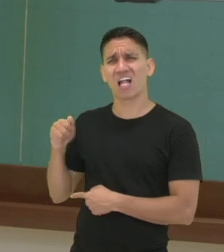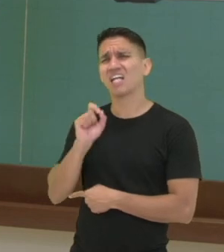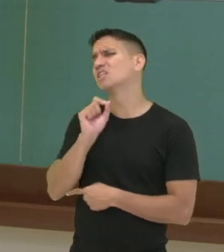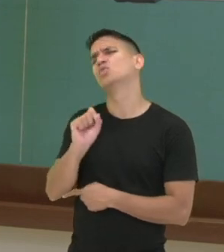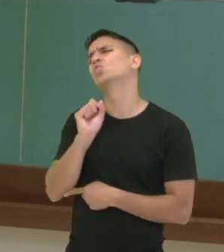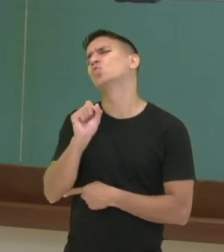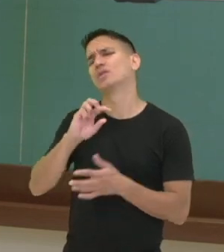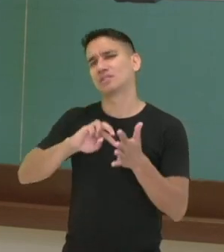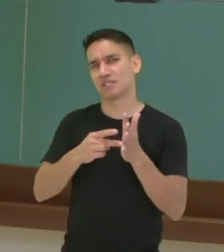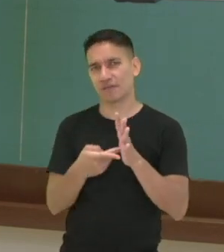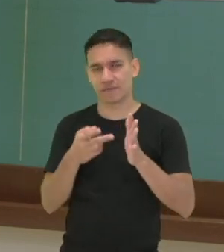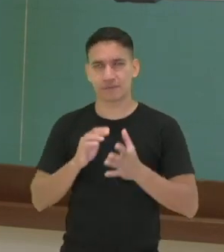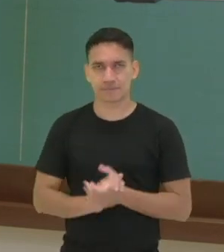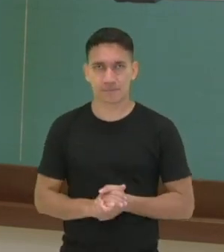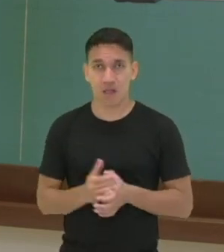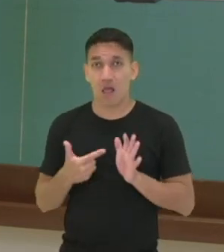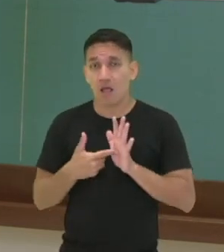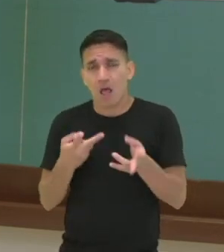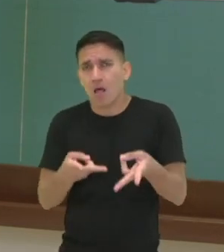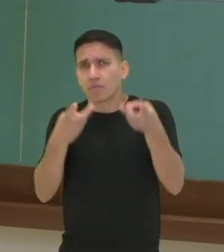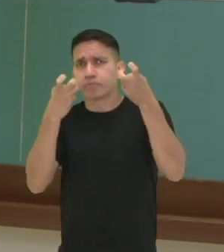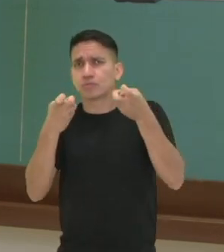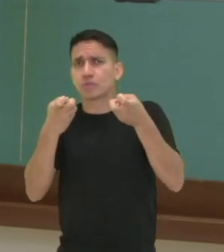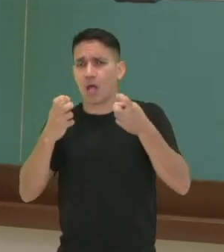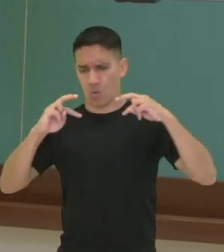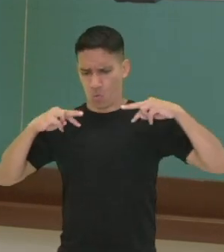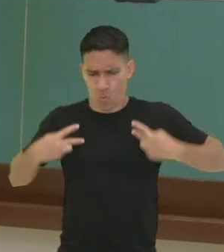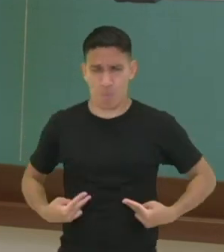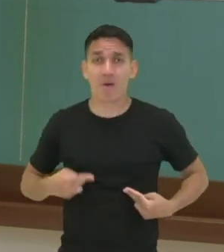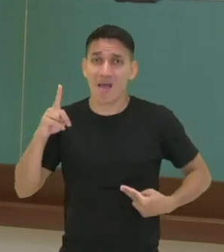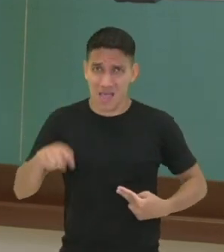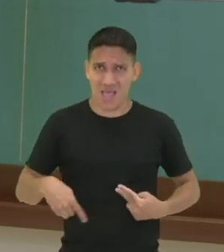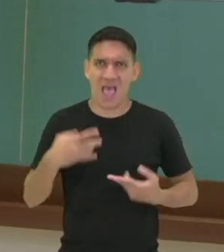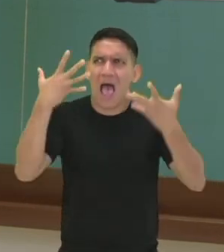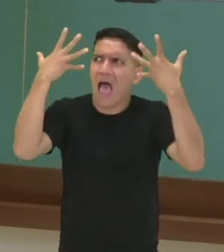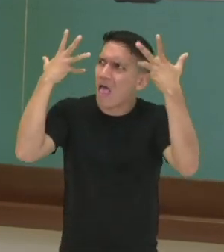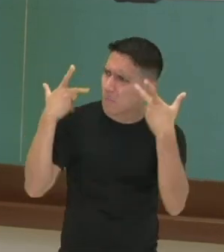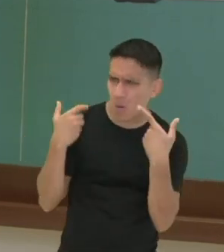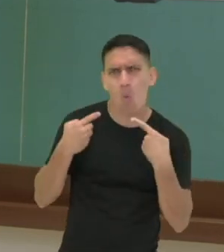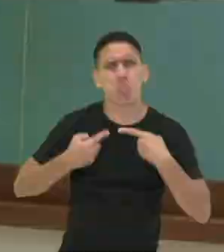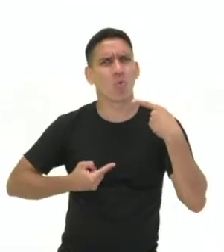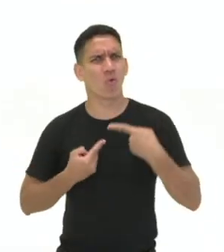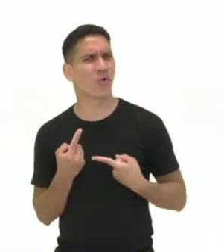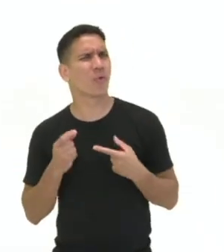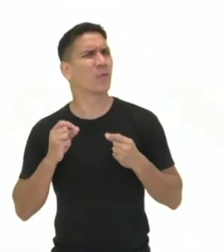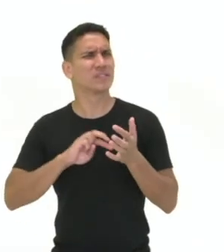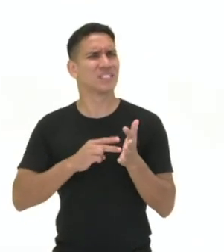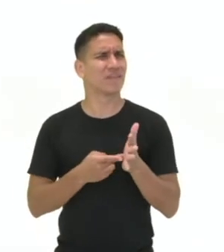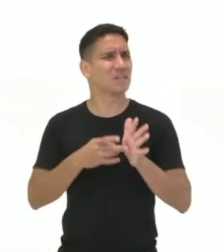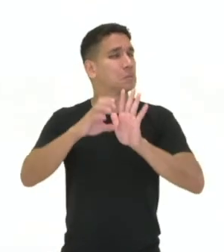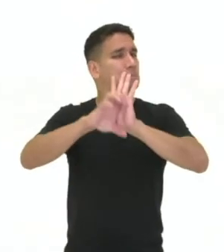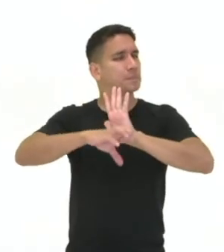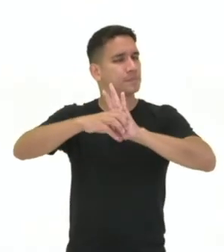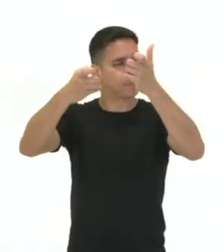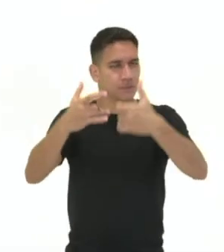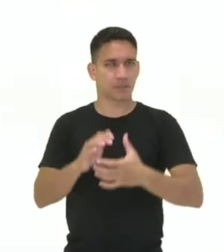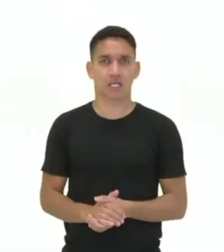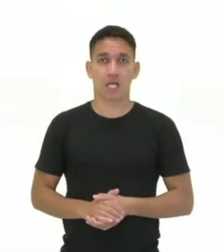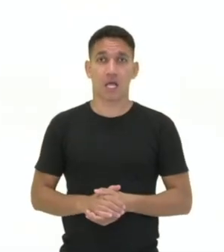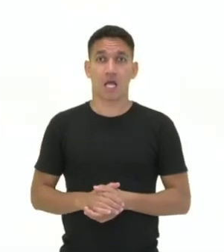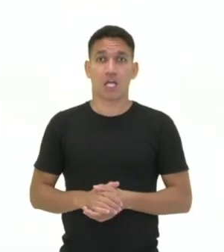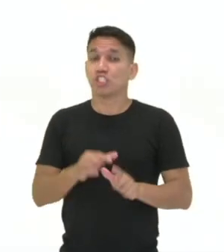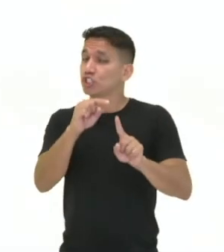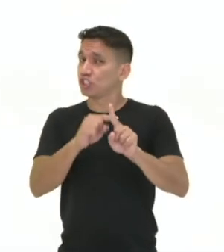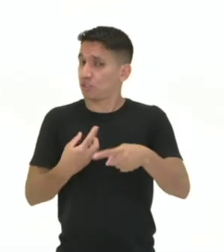Então, Aristóteles vê no homem um animal político, por definição. Isto é, um ser que vive naturalmente em